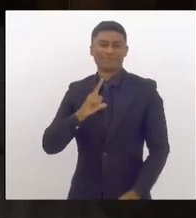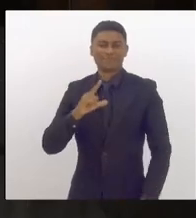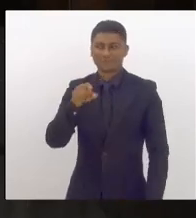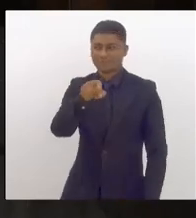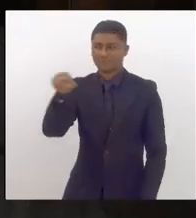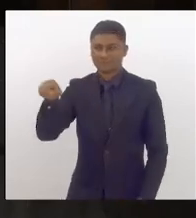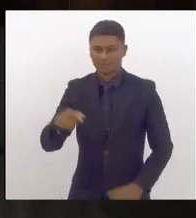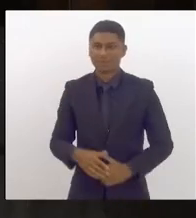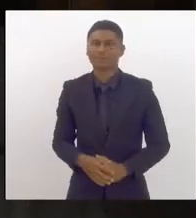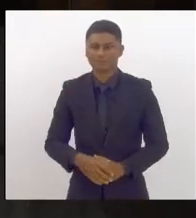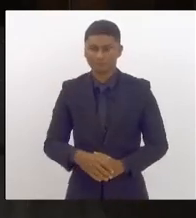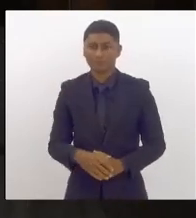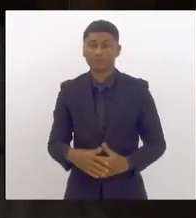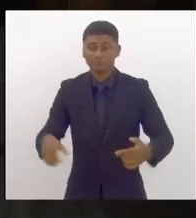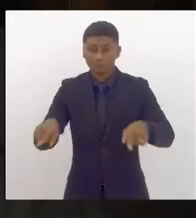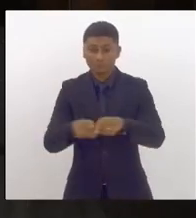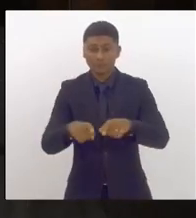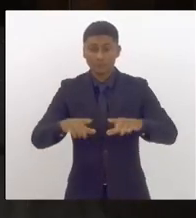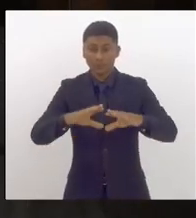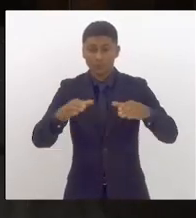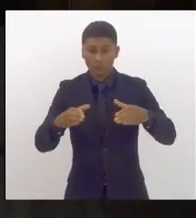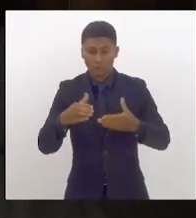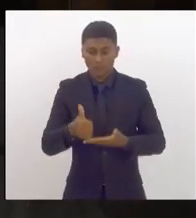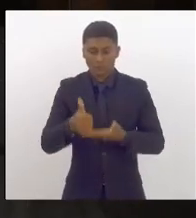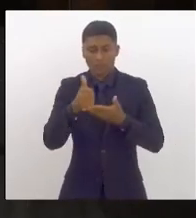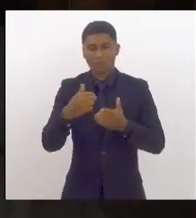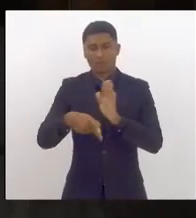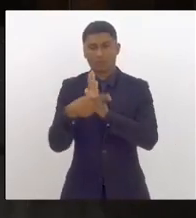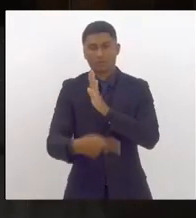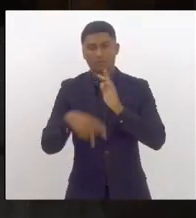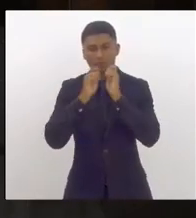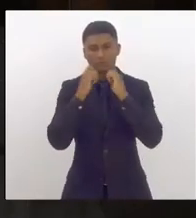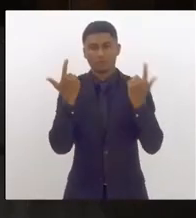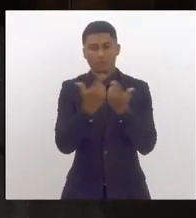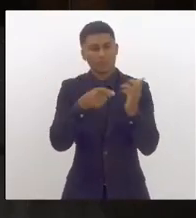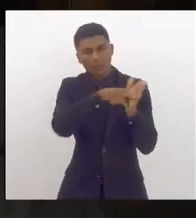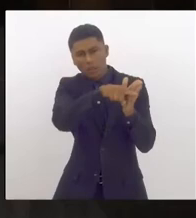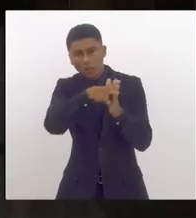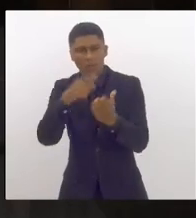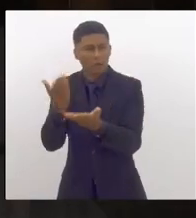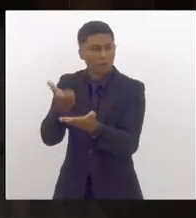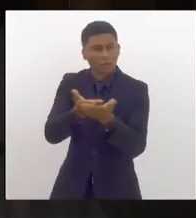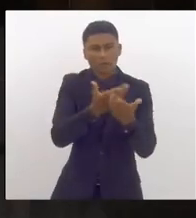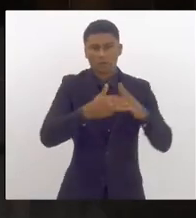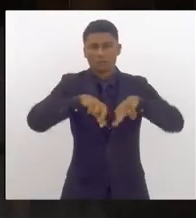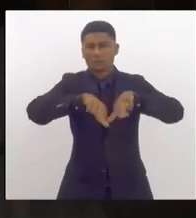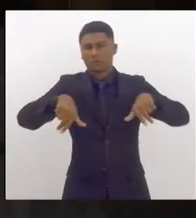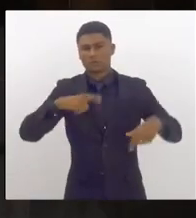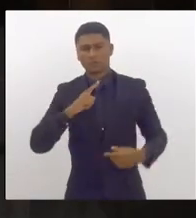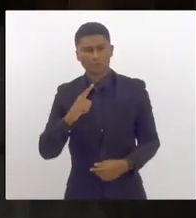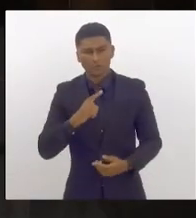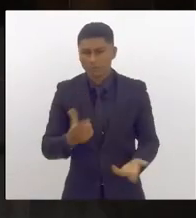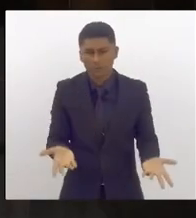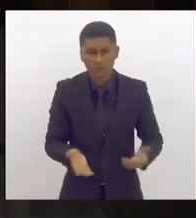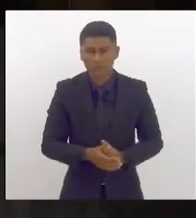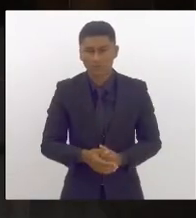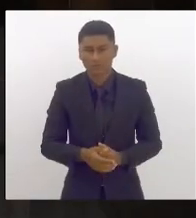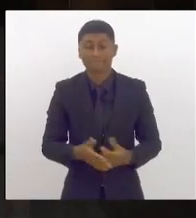competente da nossa Assessoria fiscal aqui da alerj e os debates relacionados às tratativas